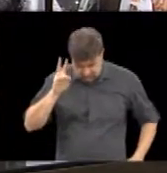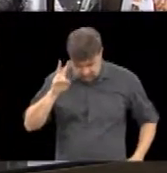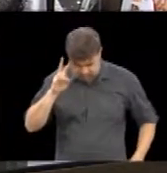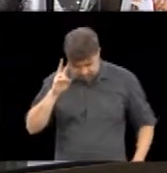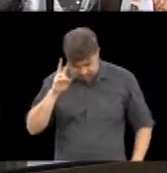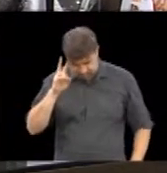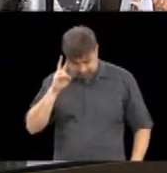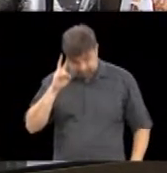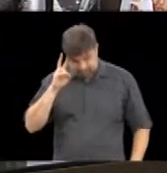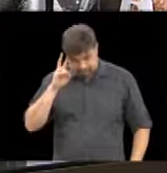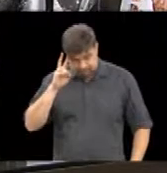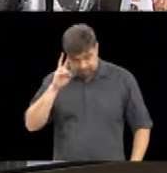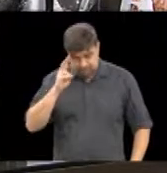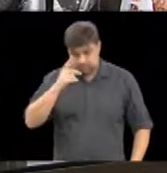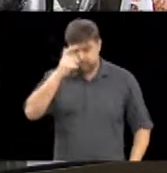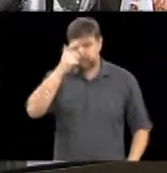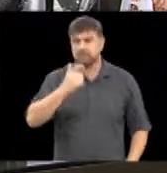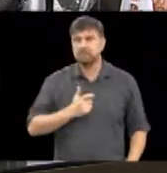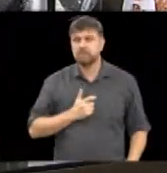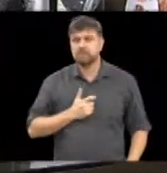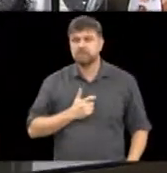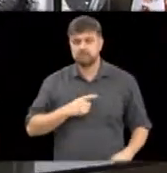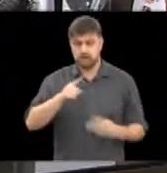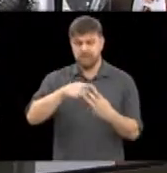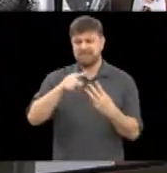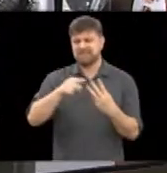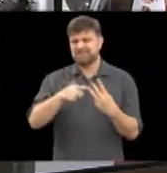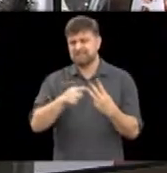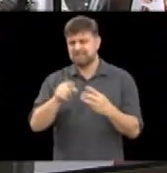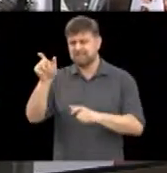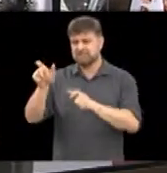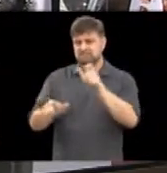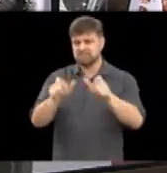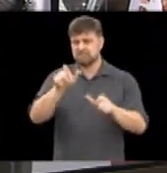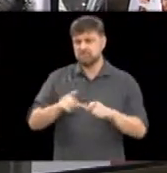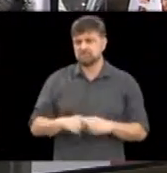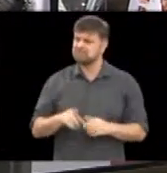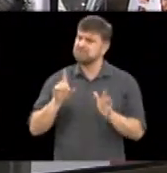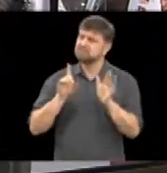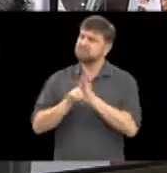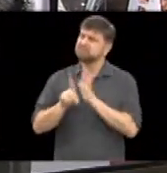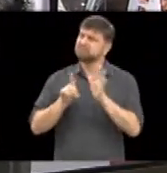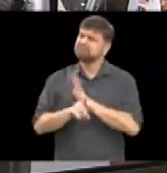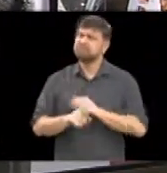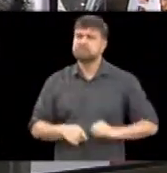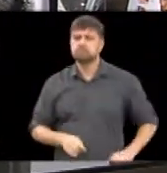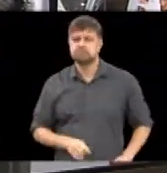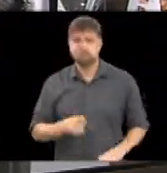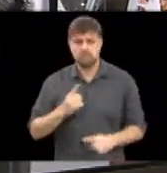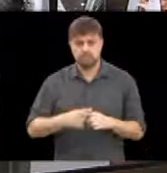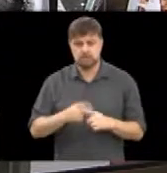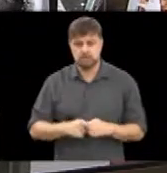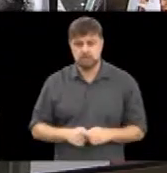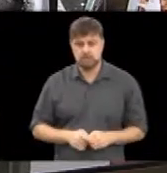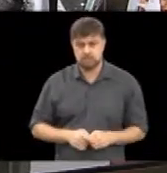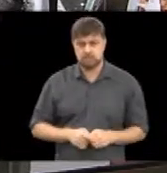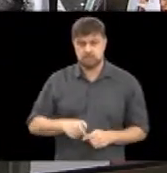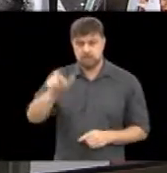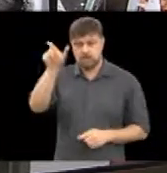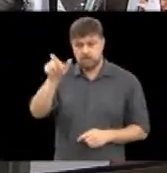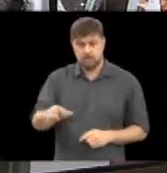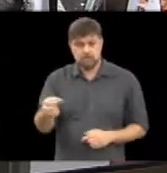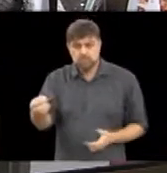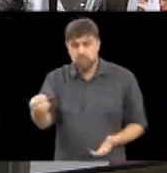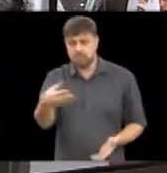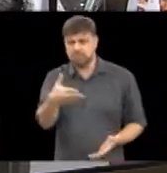lembrar. Então, eu peguei atualmente uns 3 ou 4 casos que eu até eu me pergunto tal, porque são coisas mais